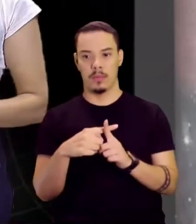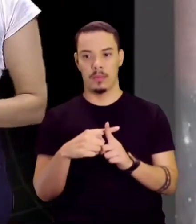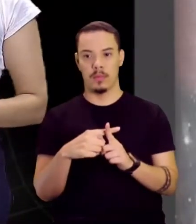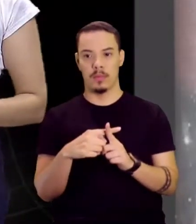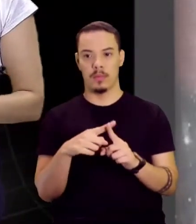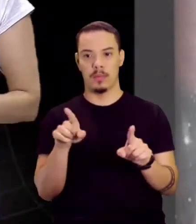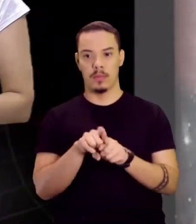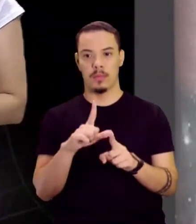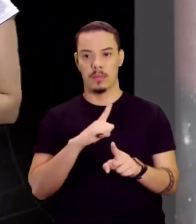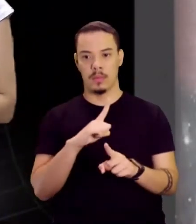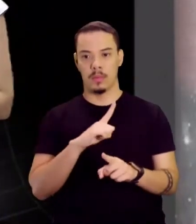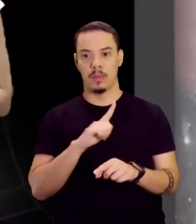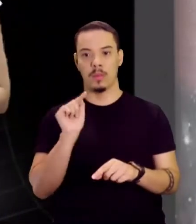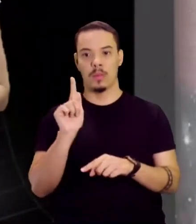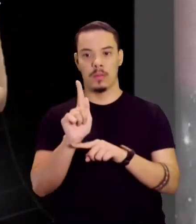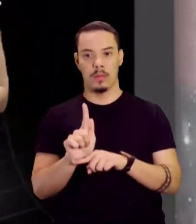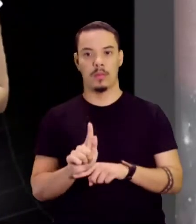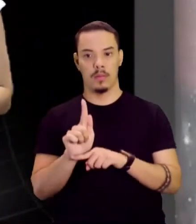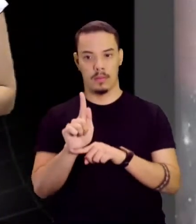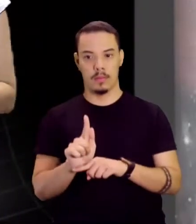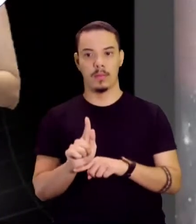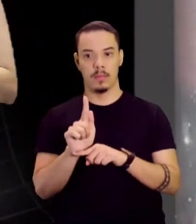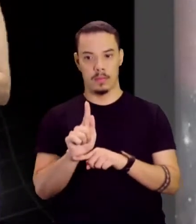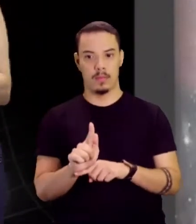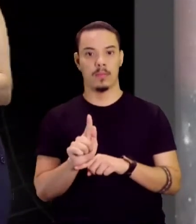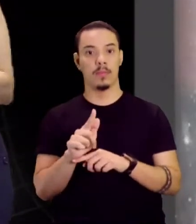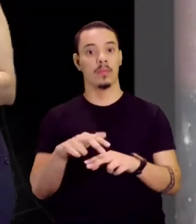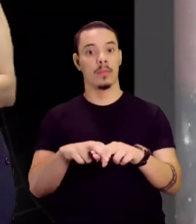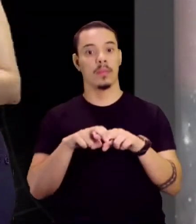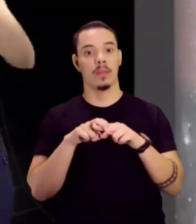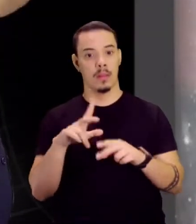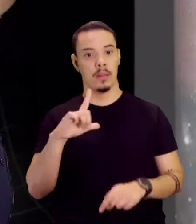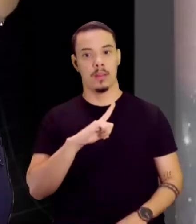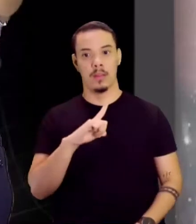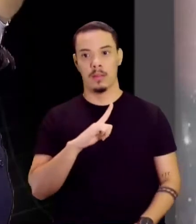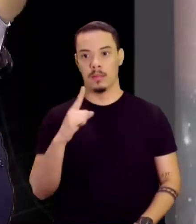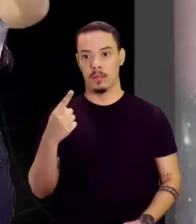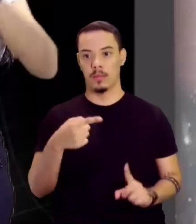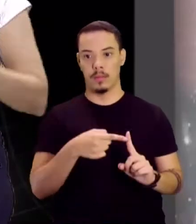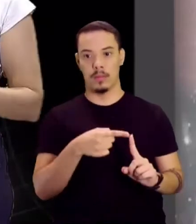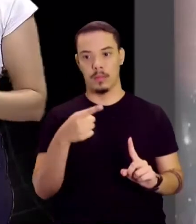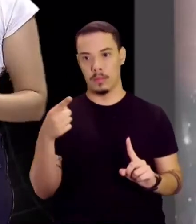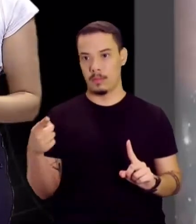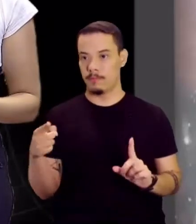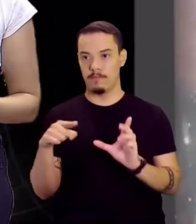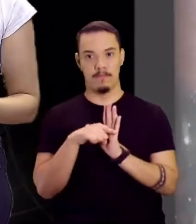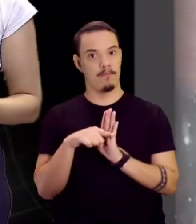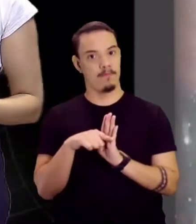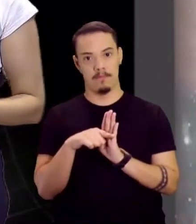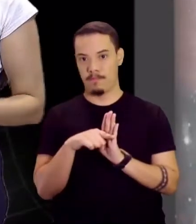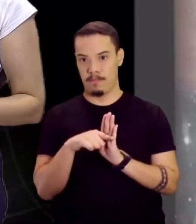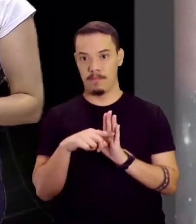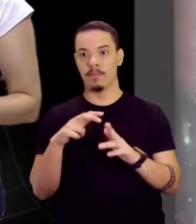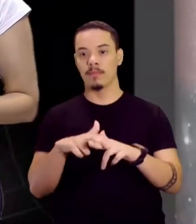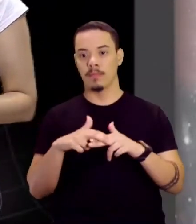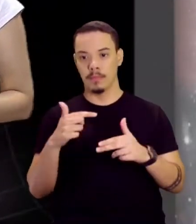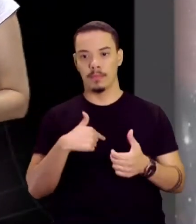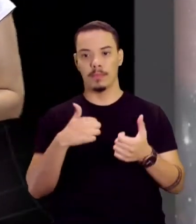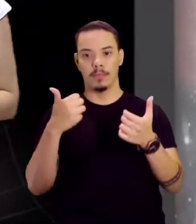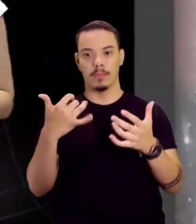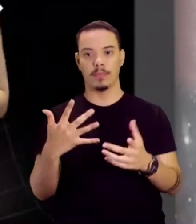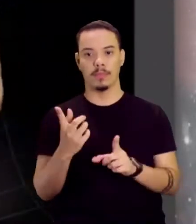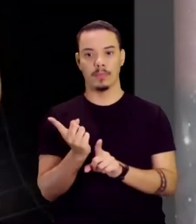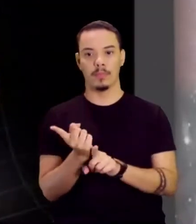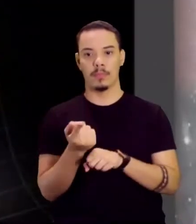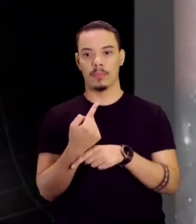nossa gravidade também é positiva aí, né? E se eu saio daqui para cá? Aí negativo. Então nós estamos no sentido oposto,